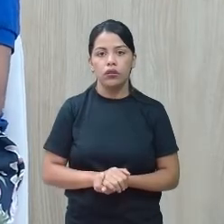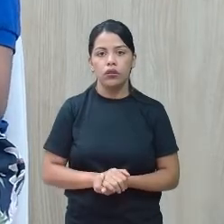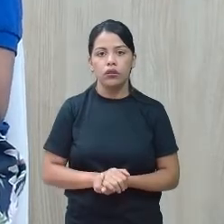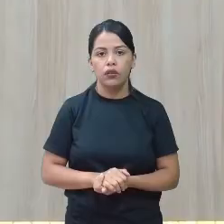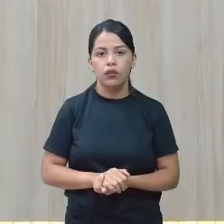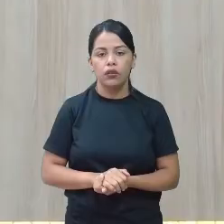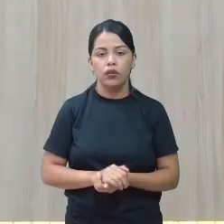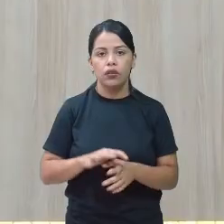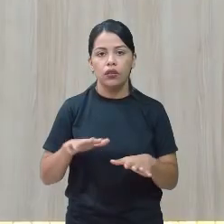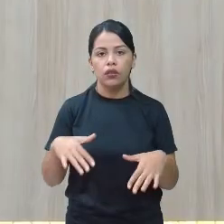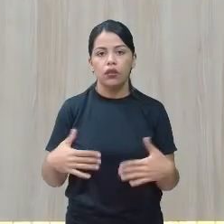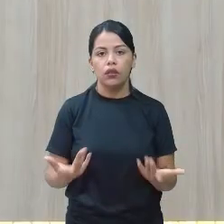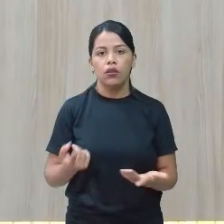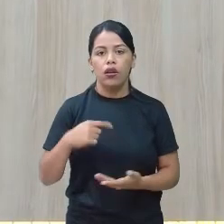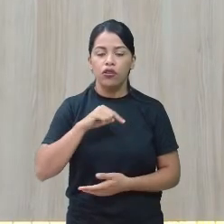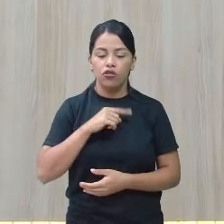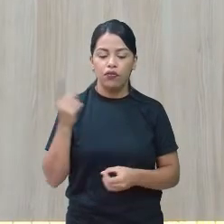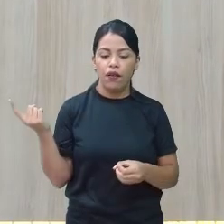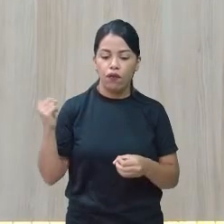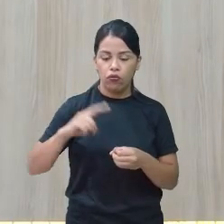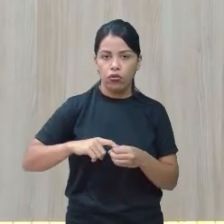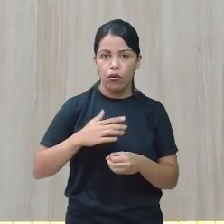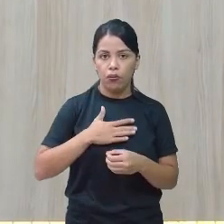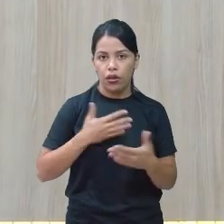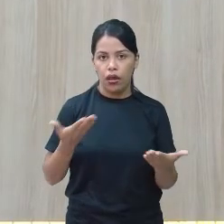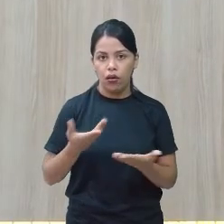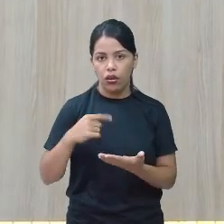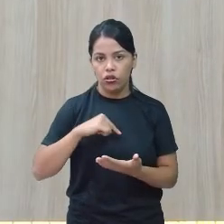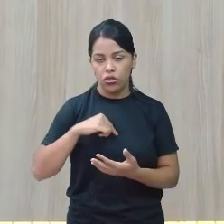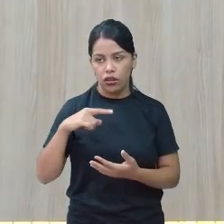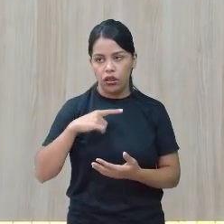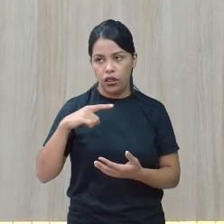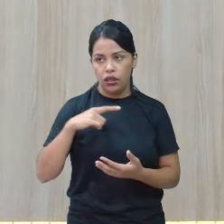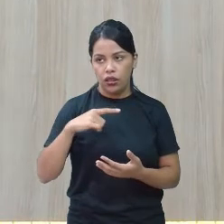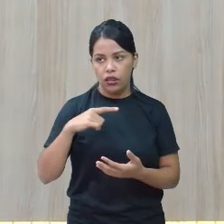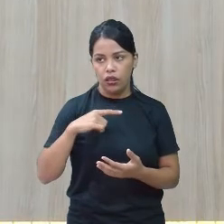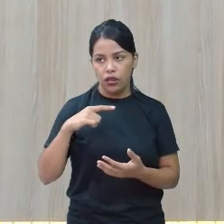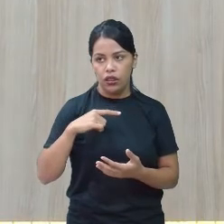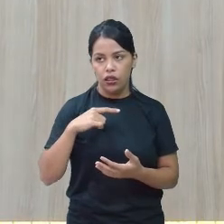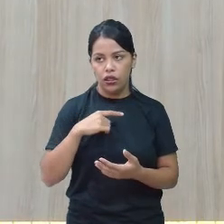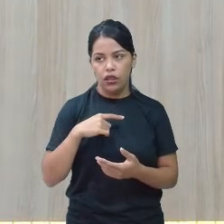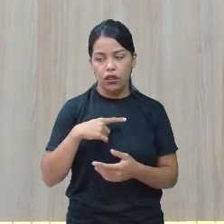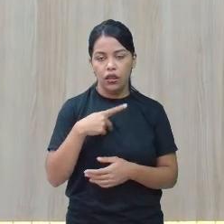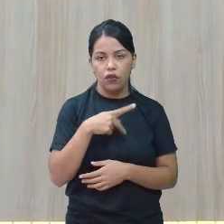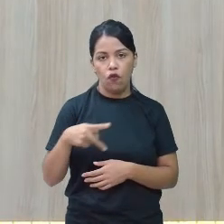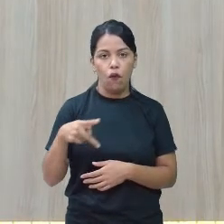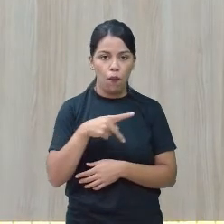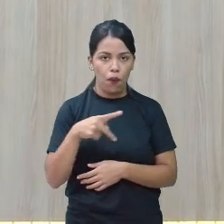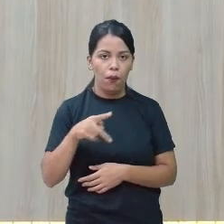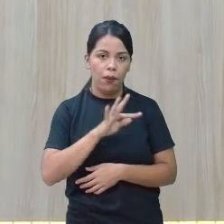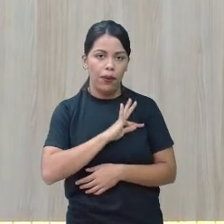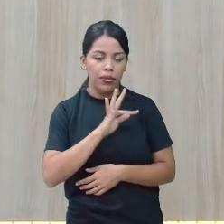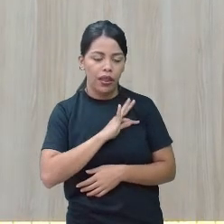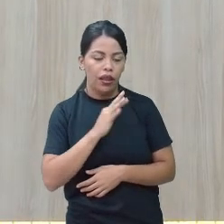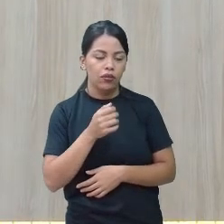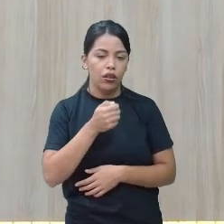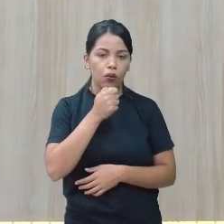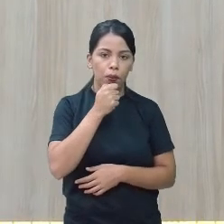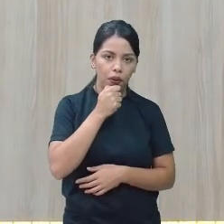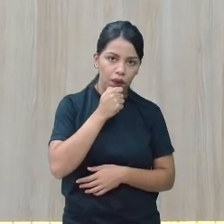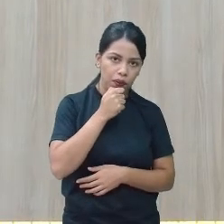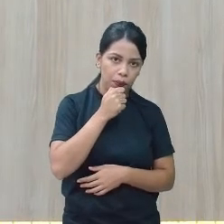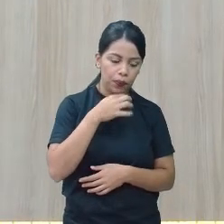Oi, então a gente vai voltar comigo agora, porque parece que a gente teve um probleminha técnico no microfone da professora Camille, mas não tem